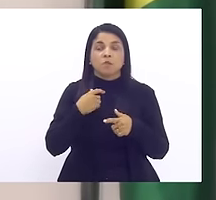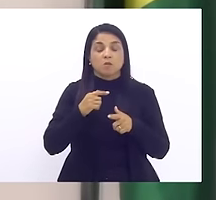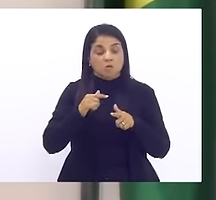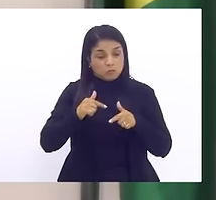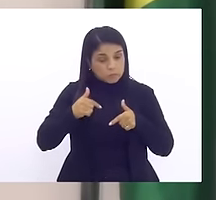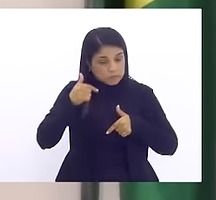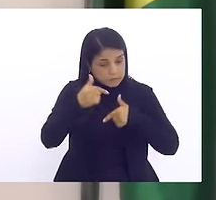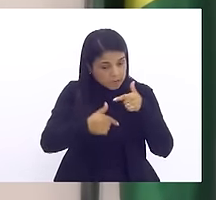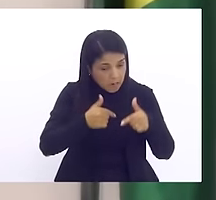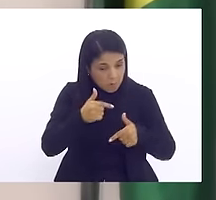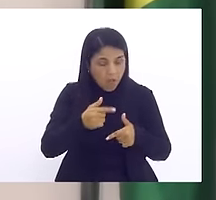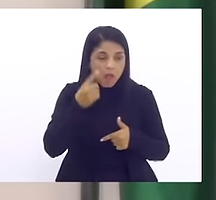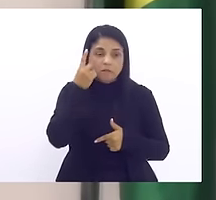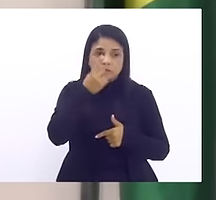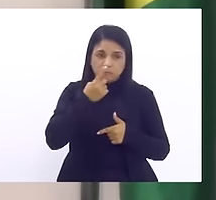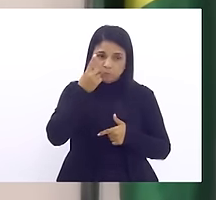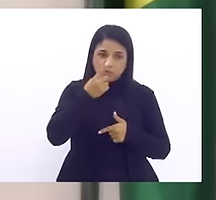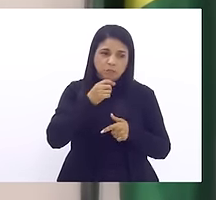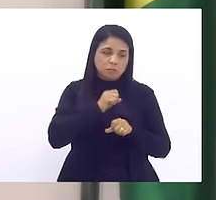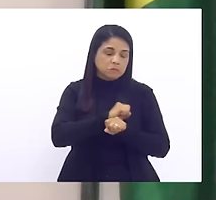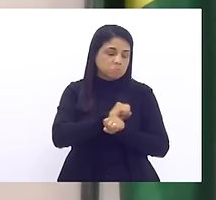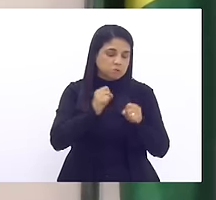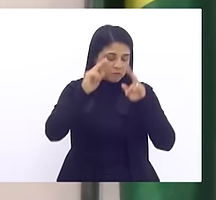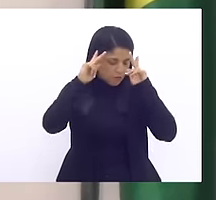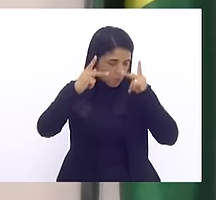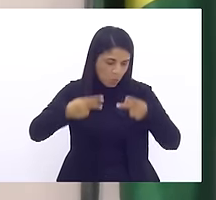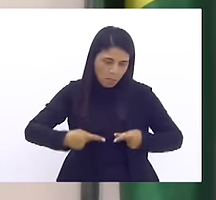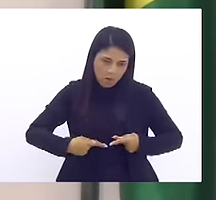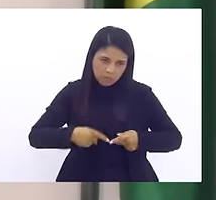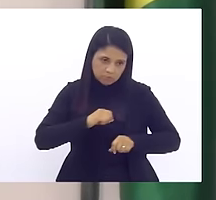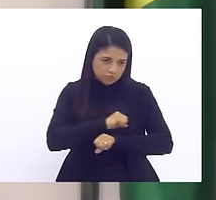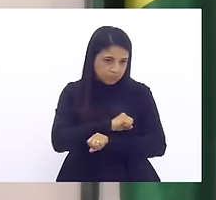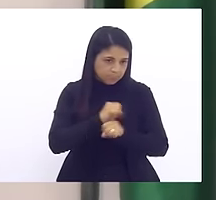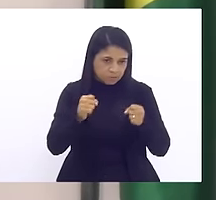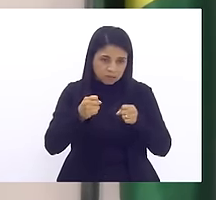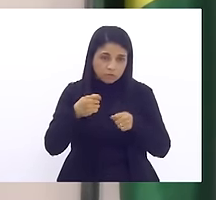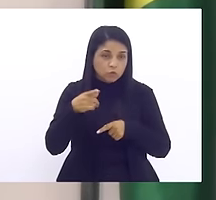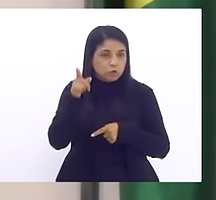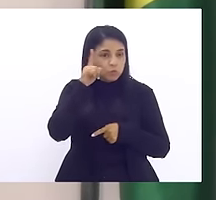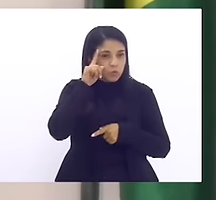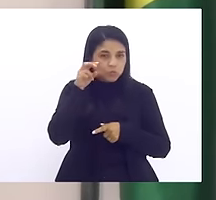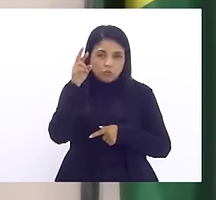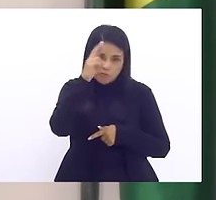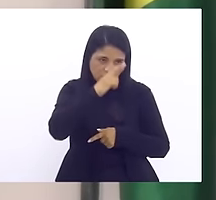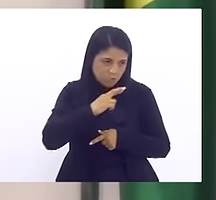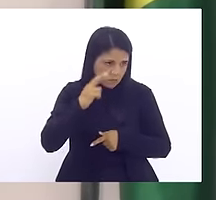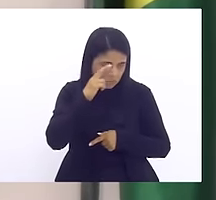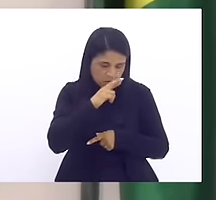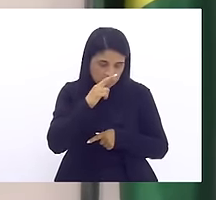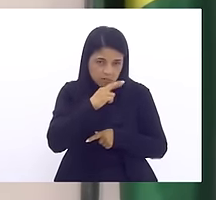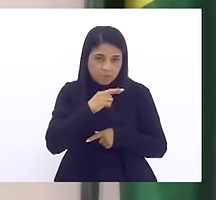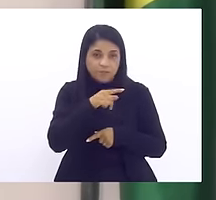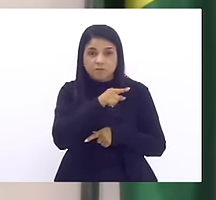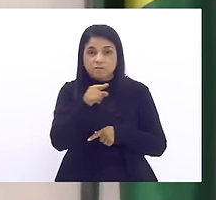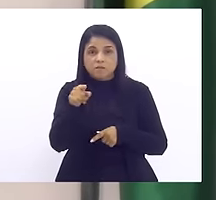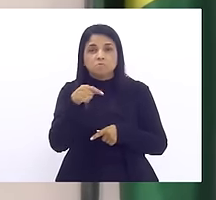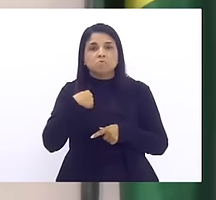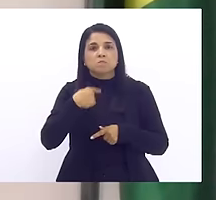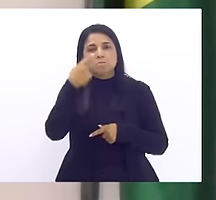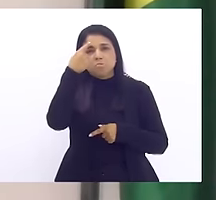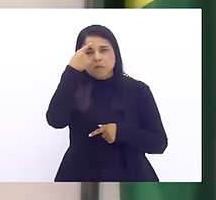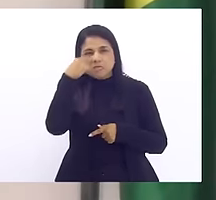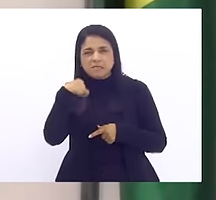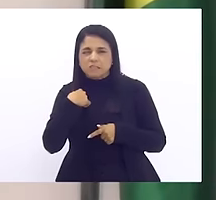Nossa mas humanamente falando é impossível fazer isso para aqueles que acham que nós estamos fazendo algum tipo de